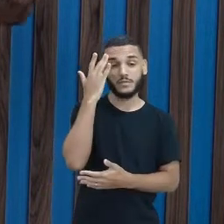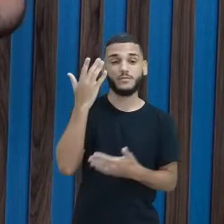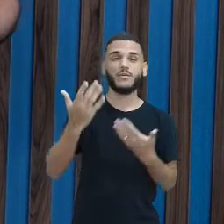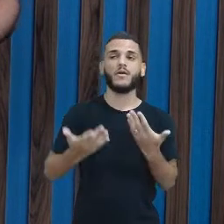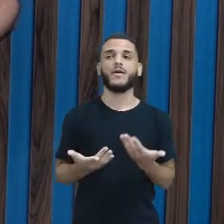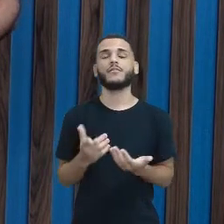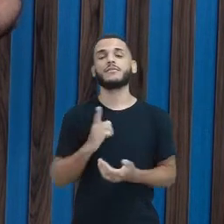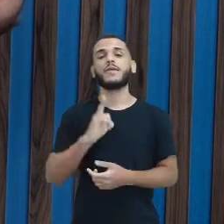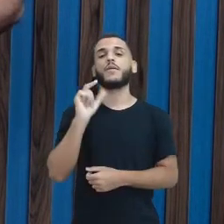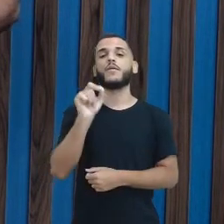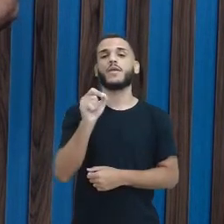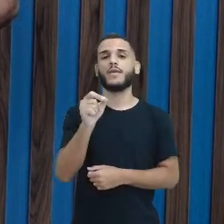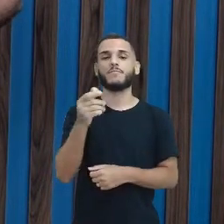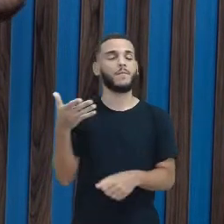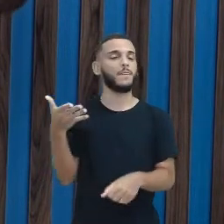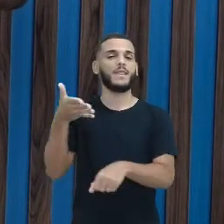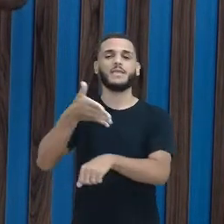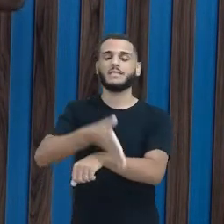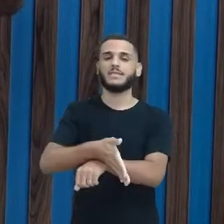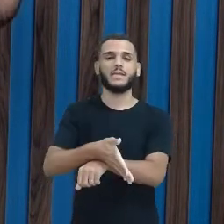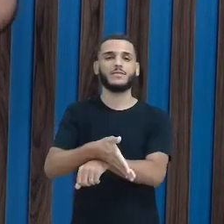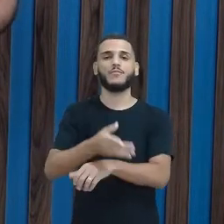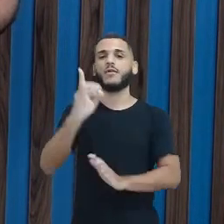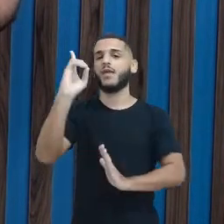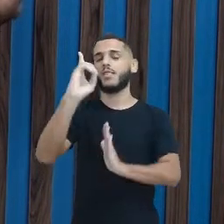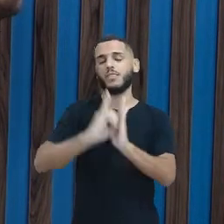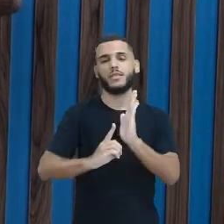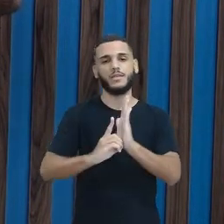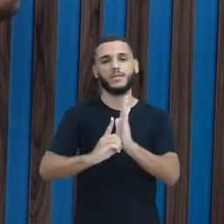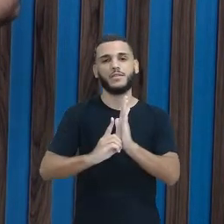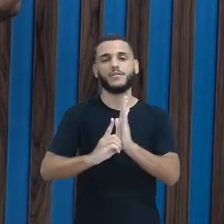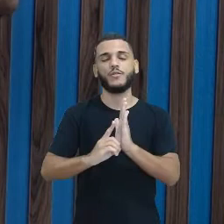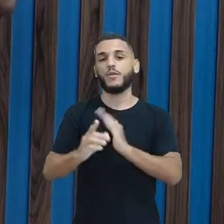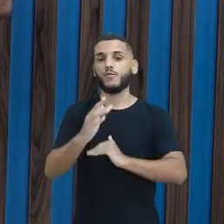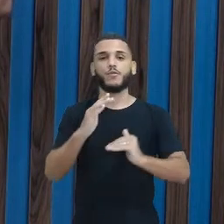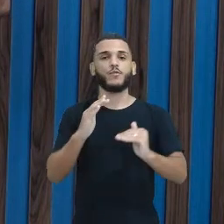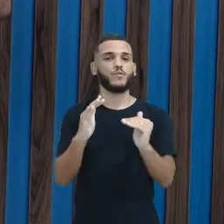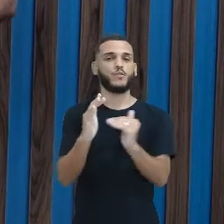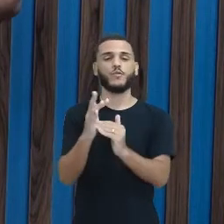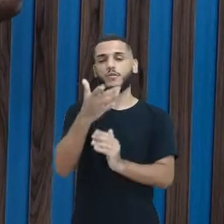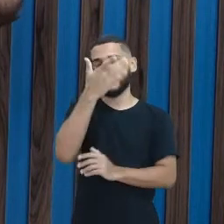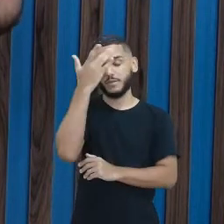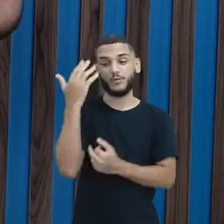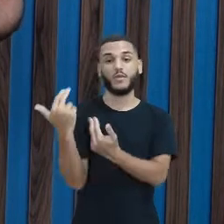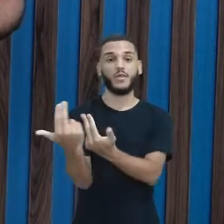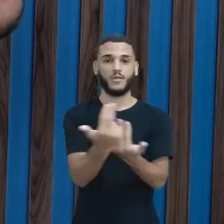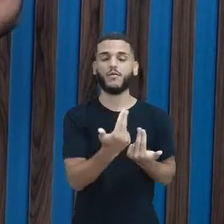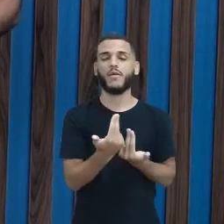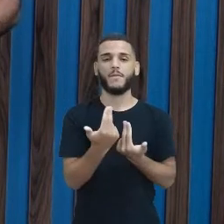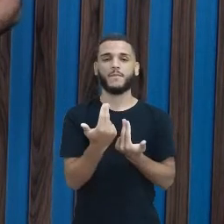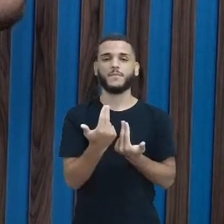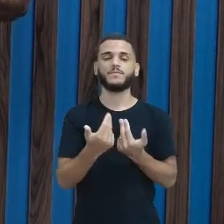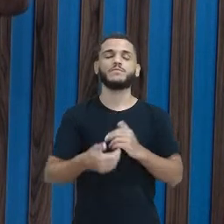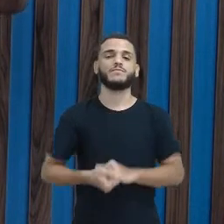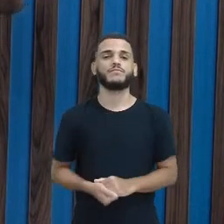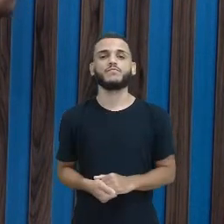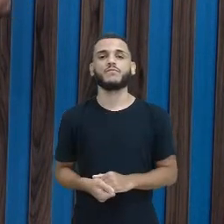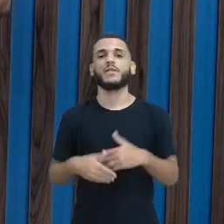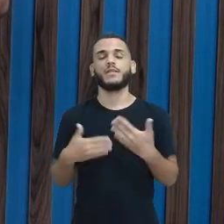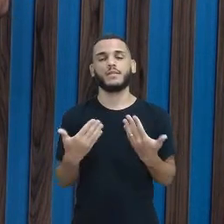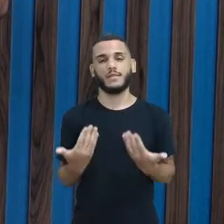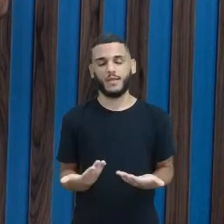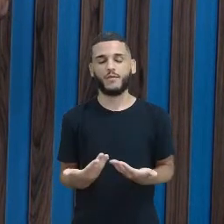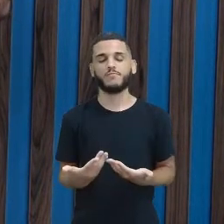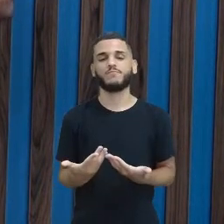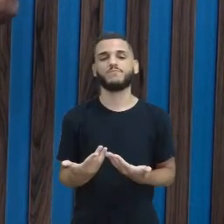ele tem acesso, né, aos direitos que todos e todas deveriam possuir. Então fica aí